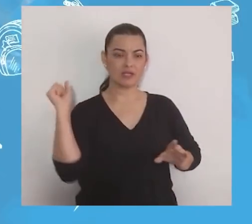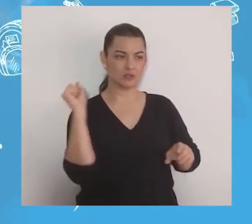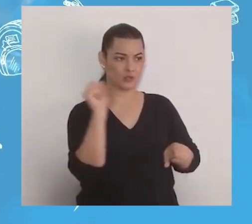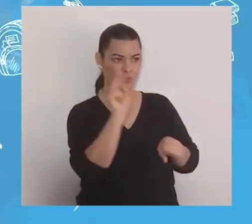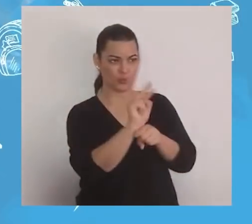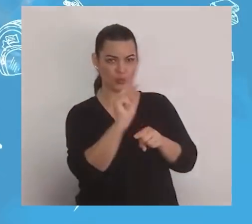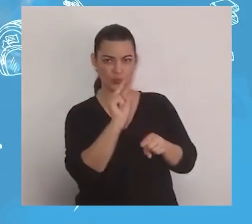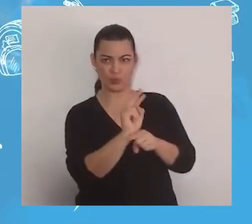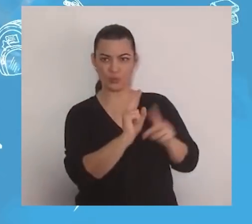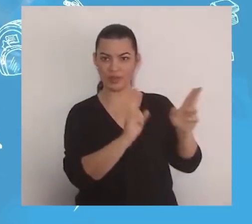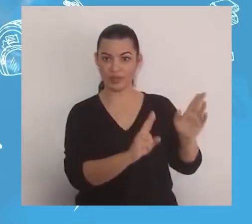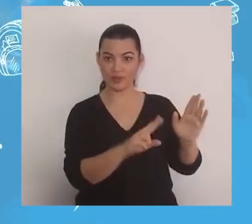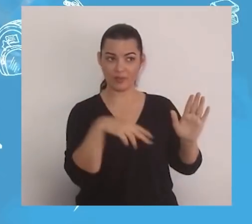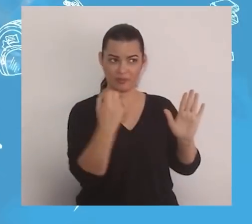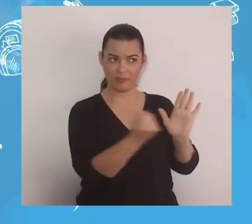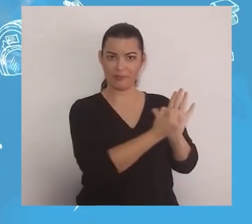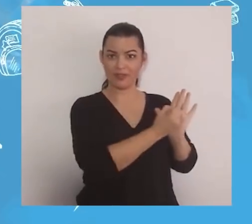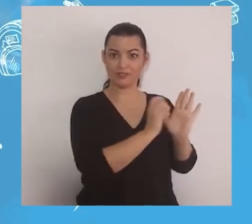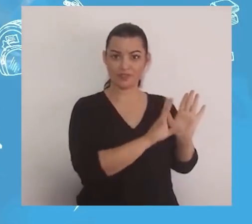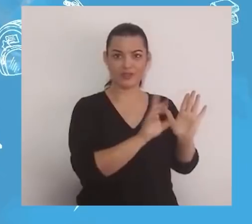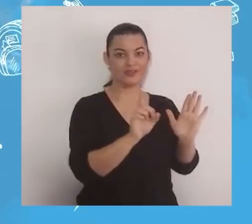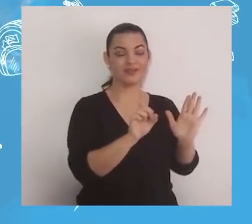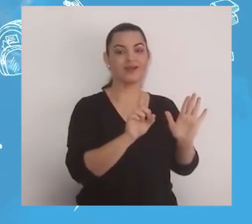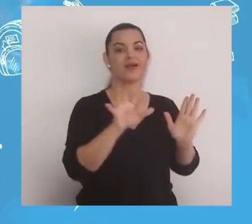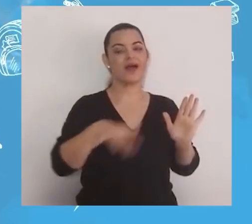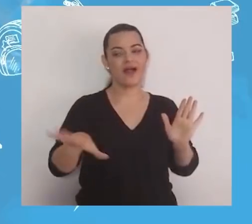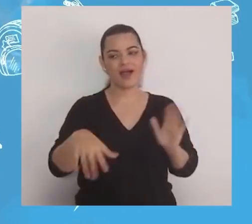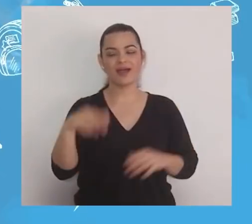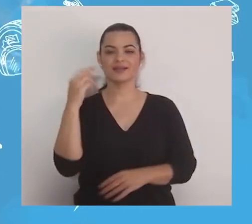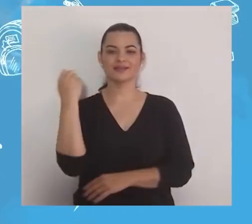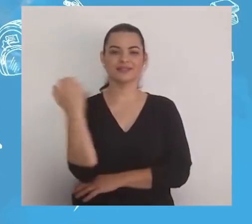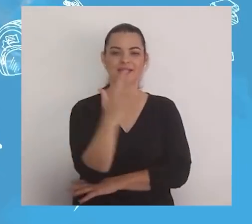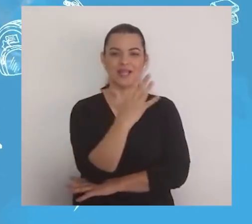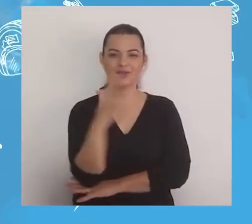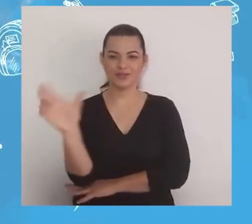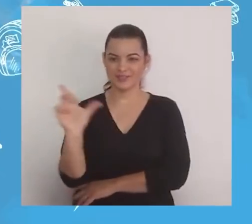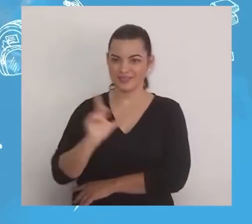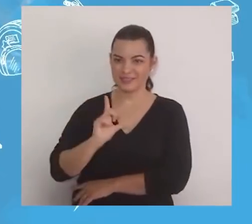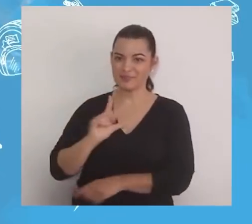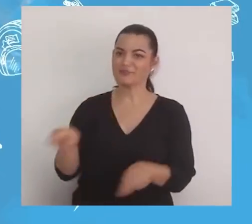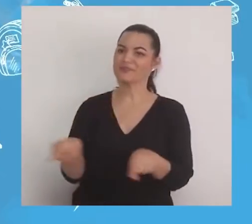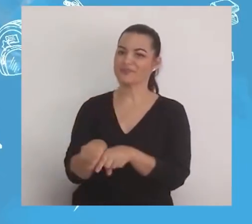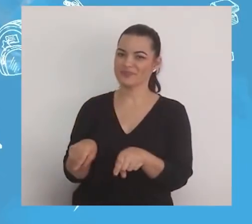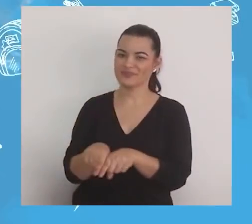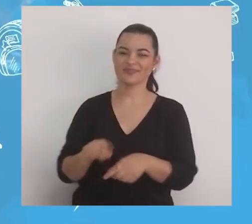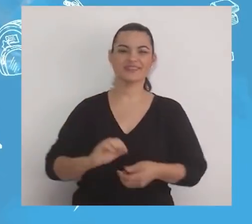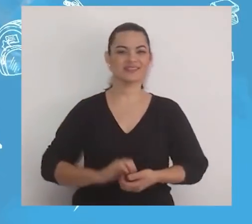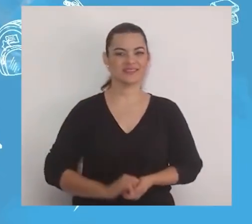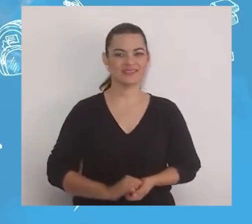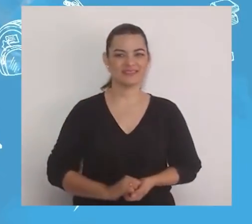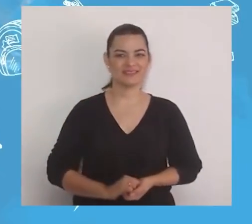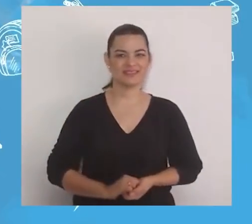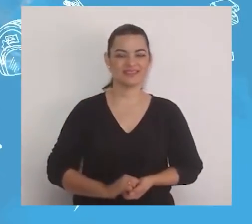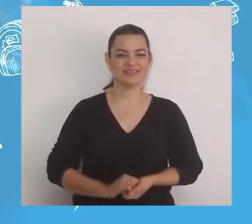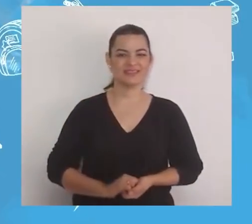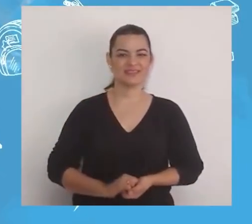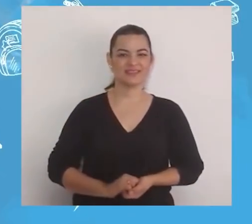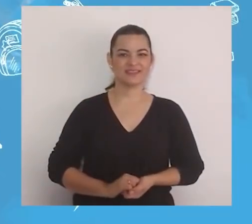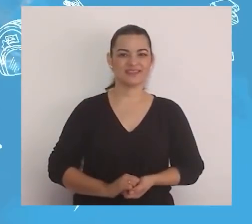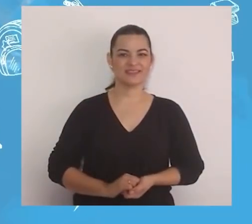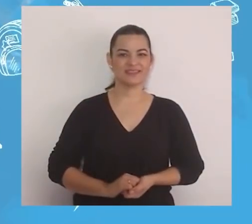biodiversidade. Tem a época de cheias, tem a época de vazante do rio. Então, é um bioma